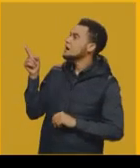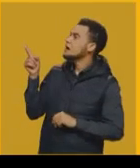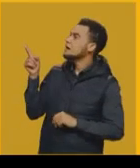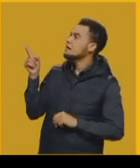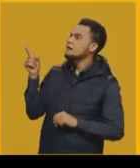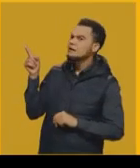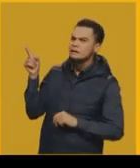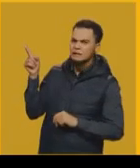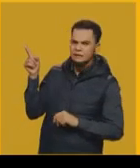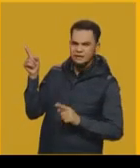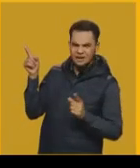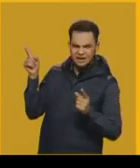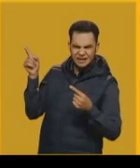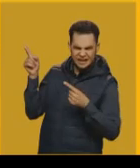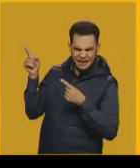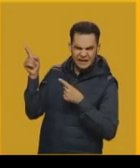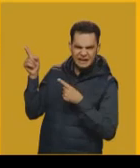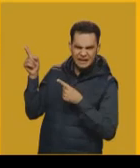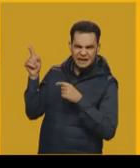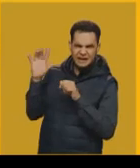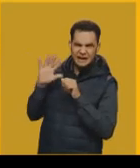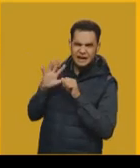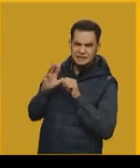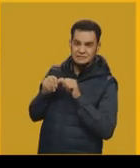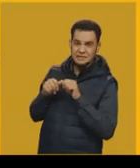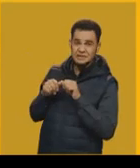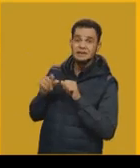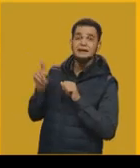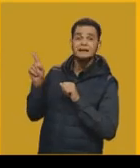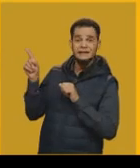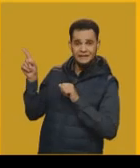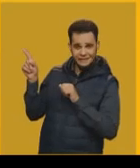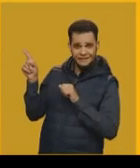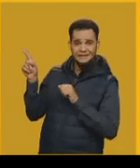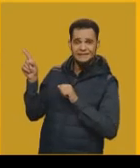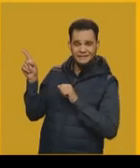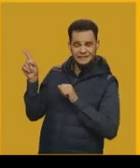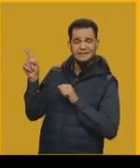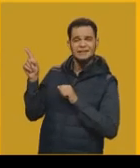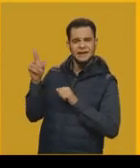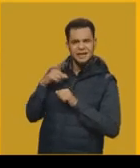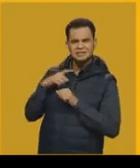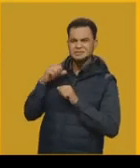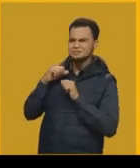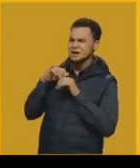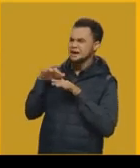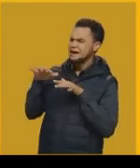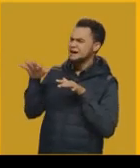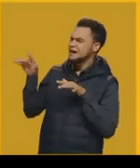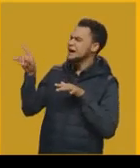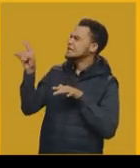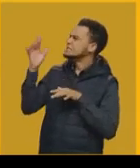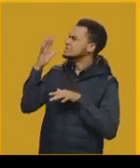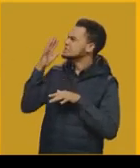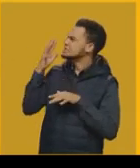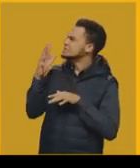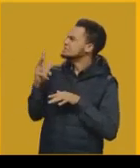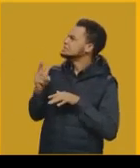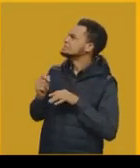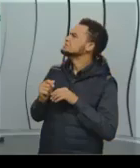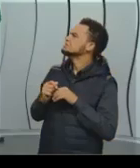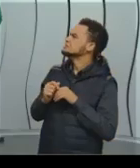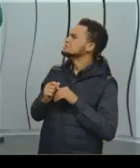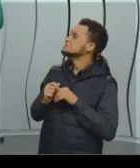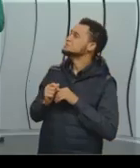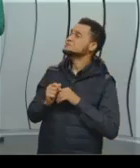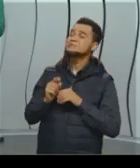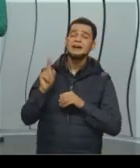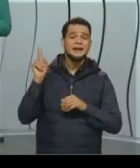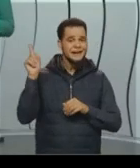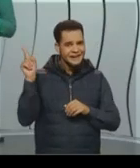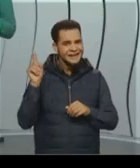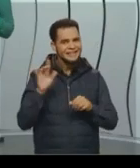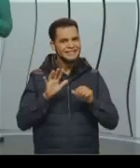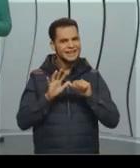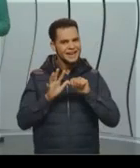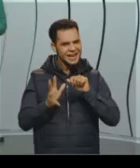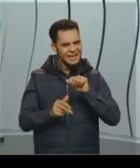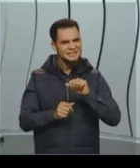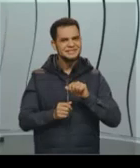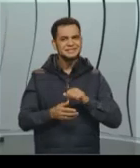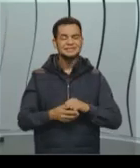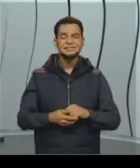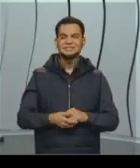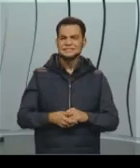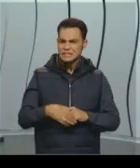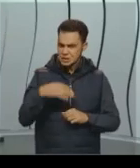região também da África, a gente está falando da África do Sul, quando a gente fala desse litoral belíssimo. Então, Quando a gente observa